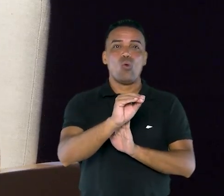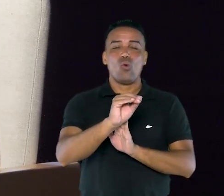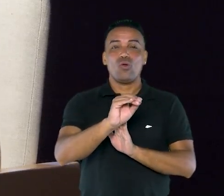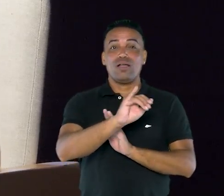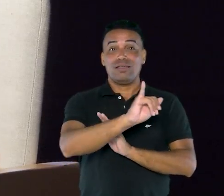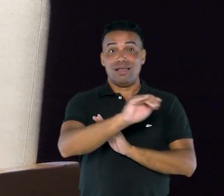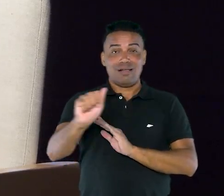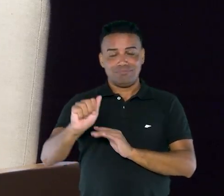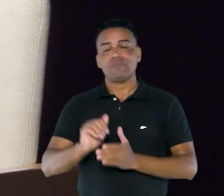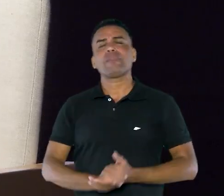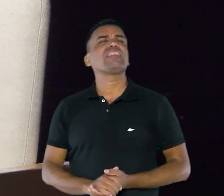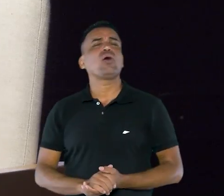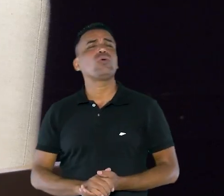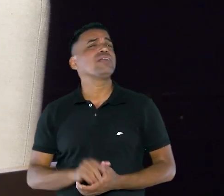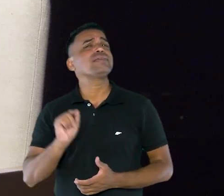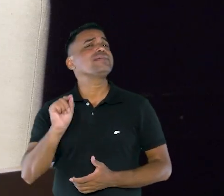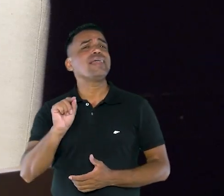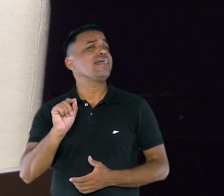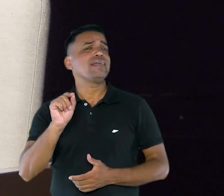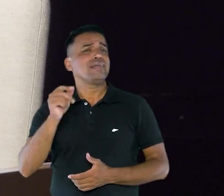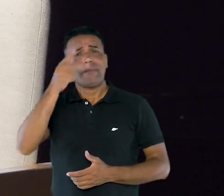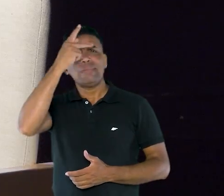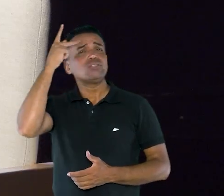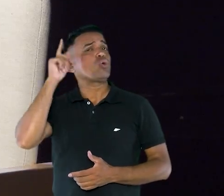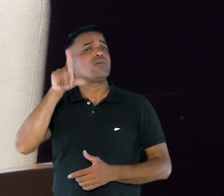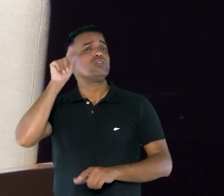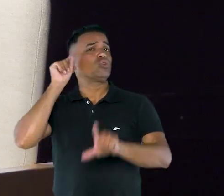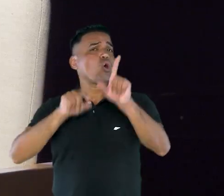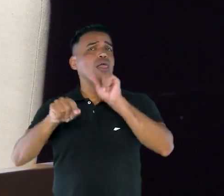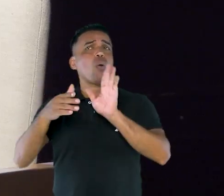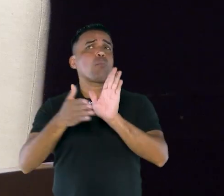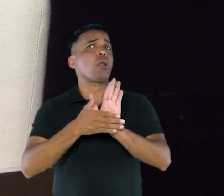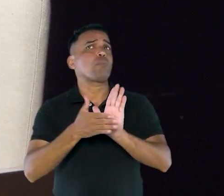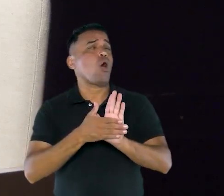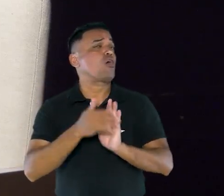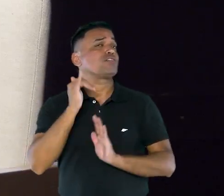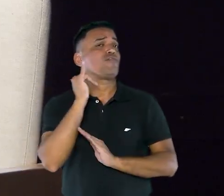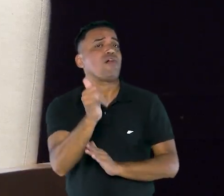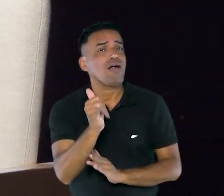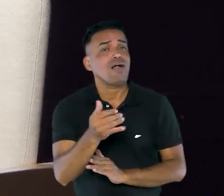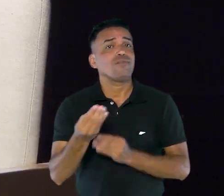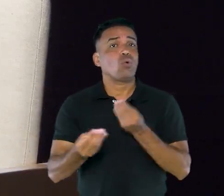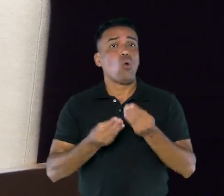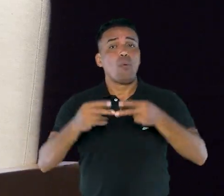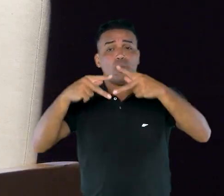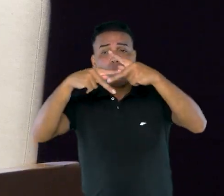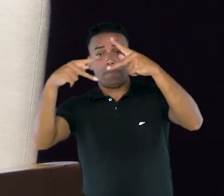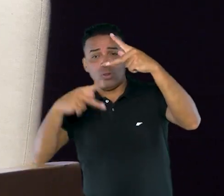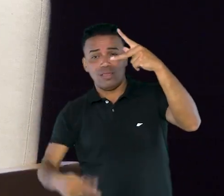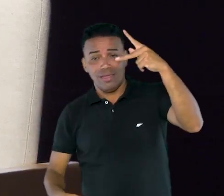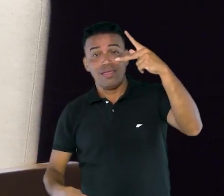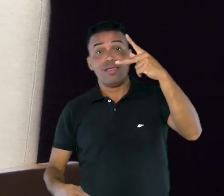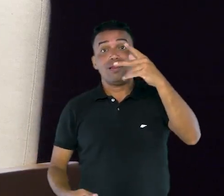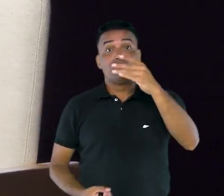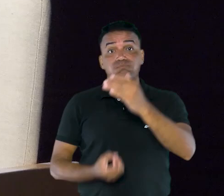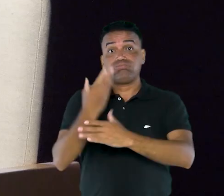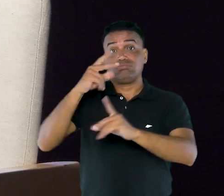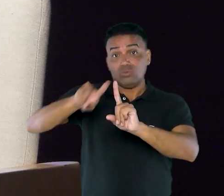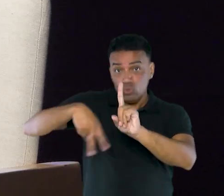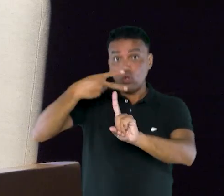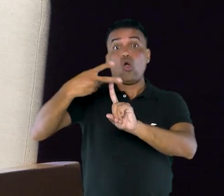acontece? Quem decidiu que a gente precisava de um programa que dissesse como as proteínas se